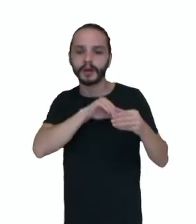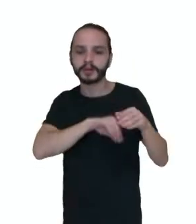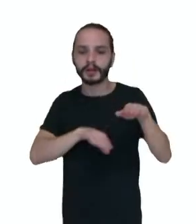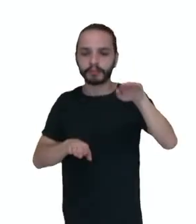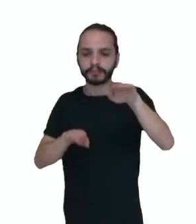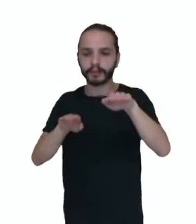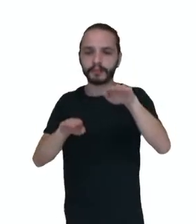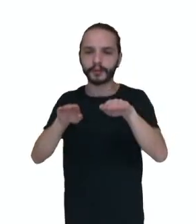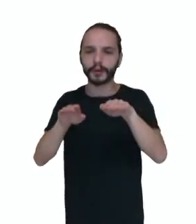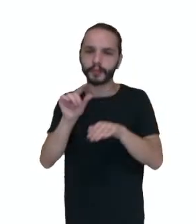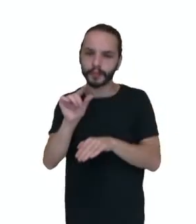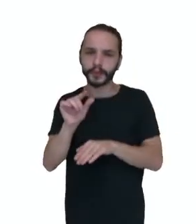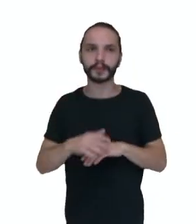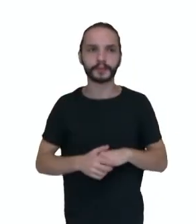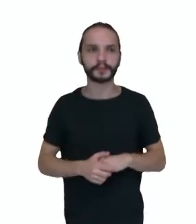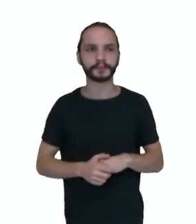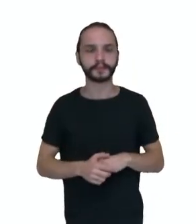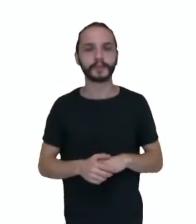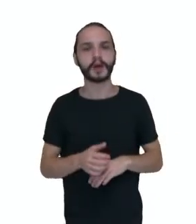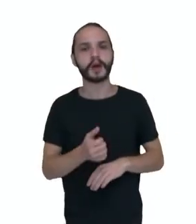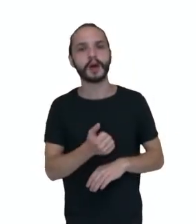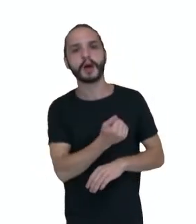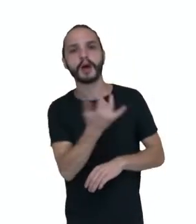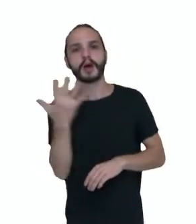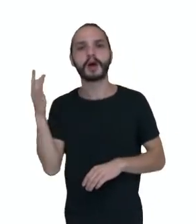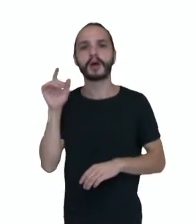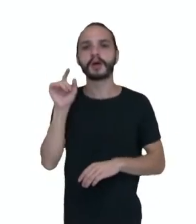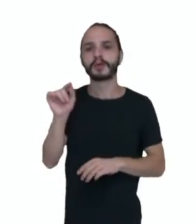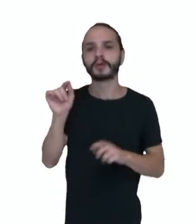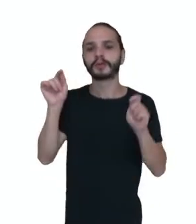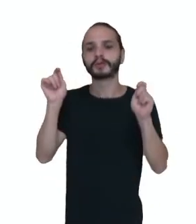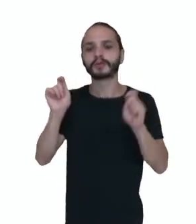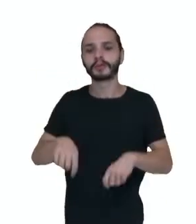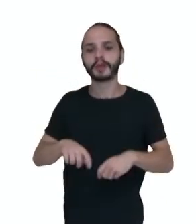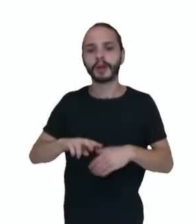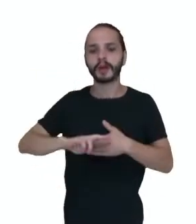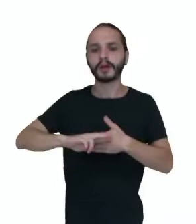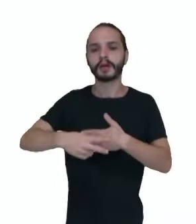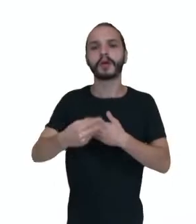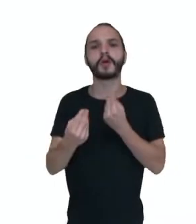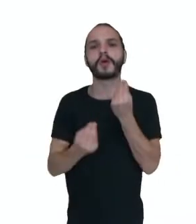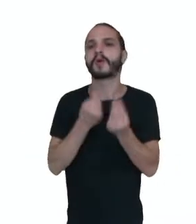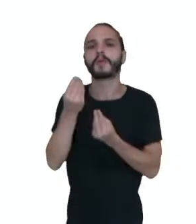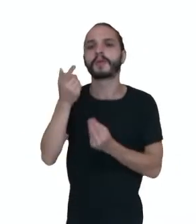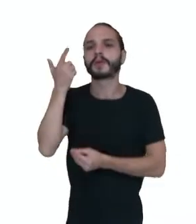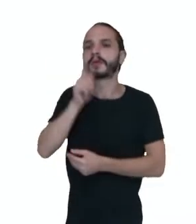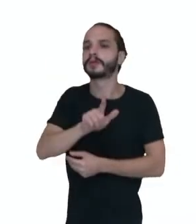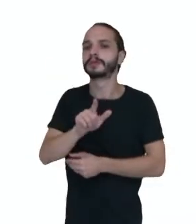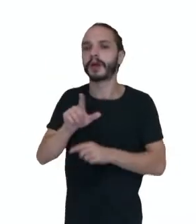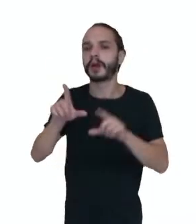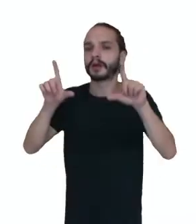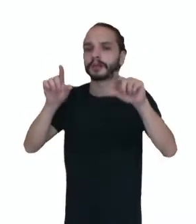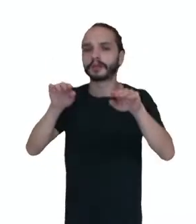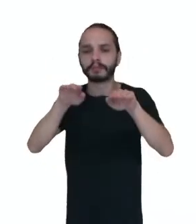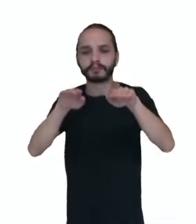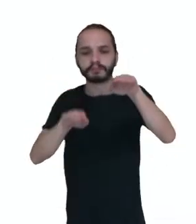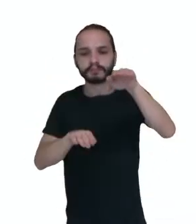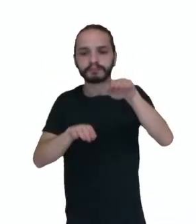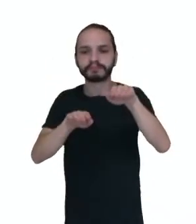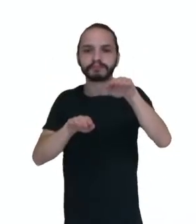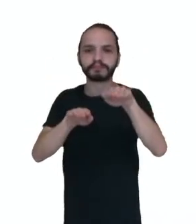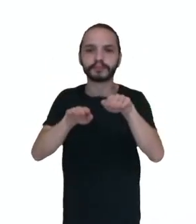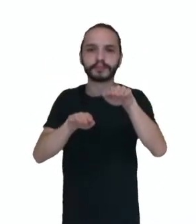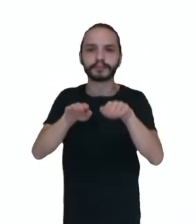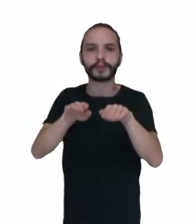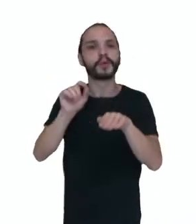entre outros fatores, o que contribuiu para diminuir essa diferença salarial entre homens e mulheres? O